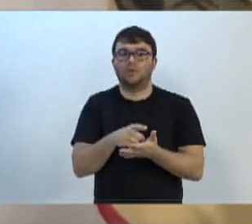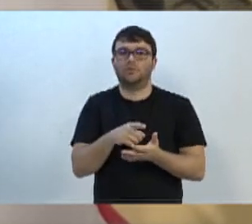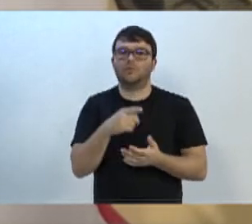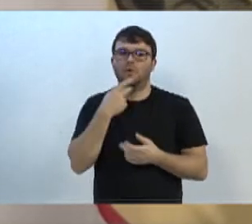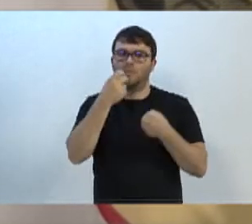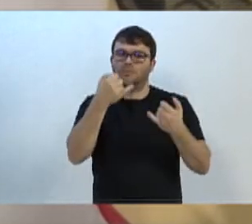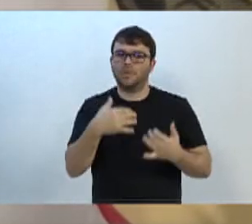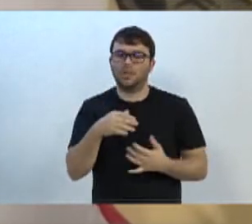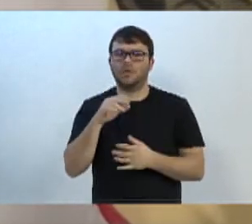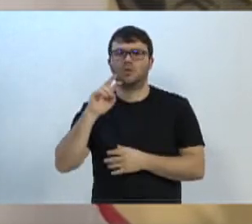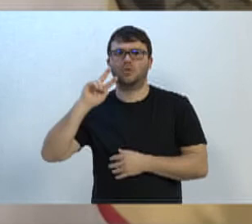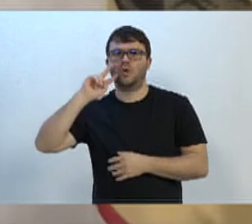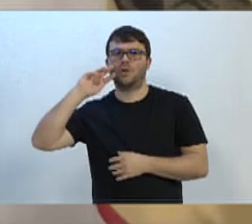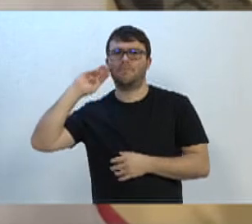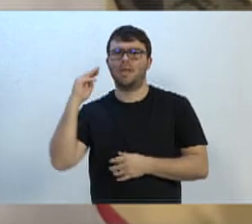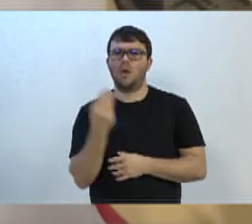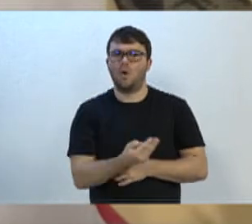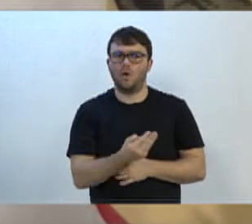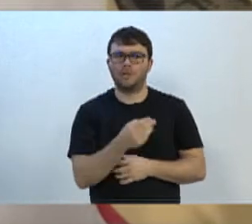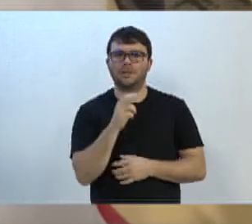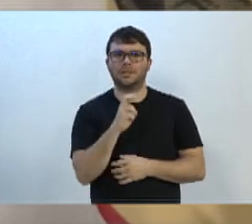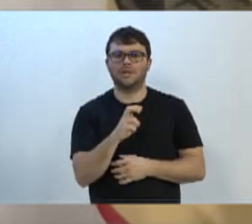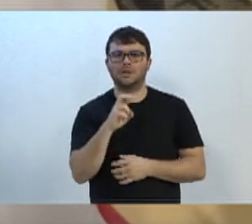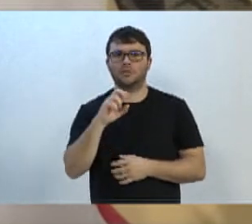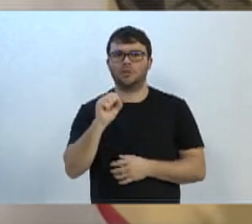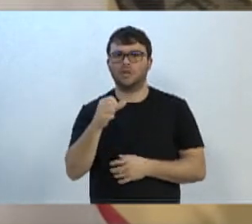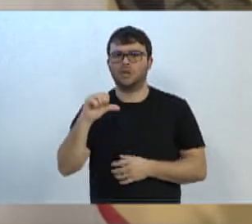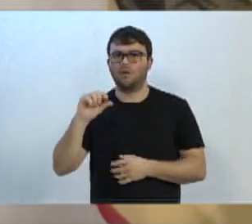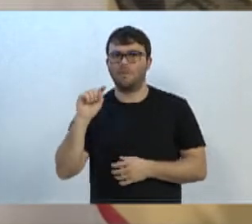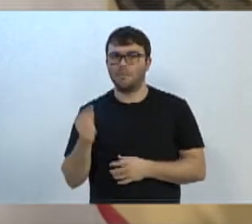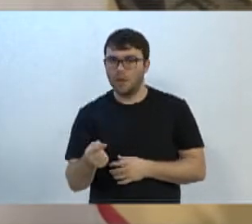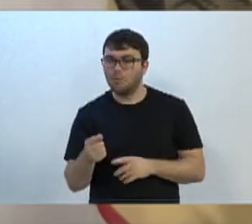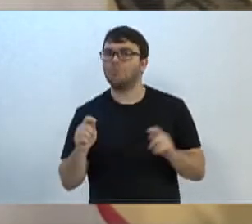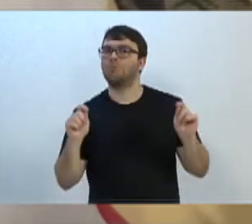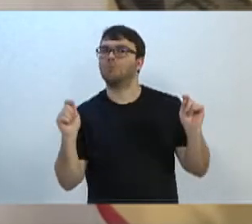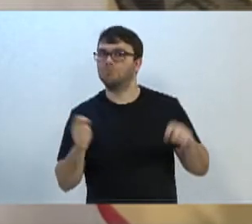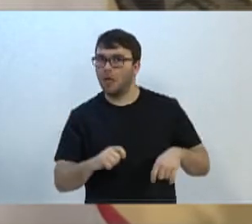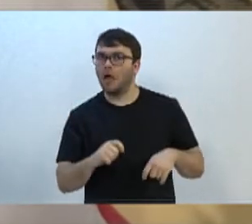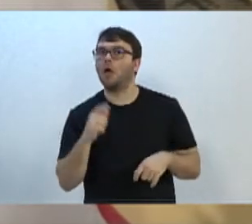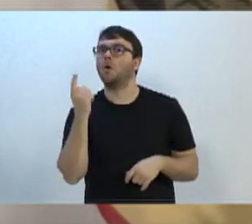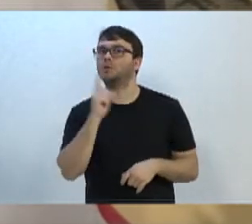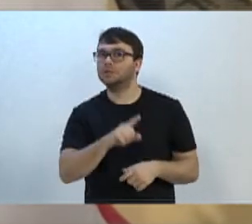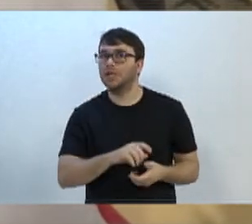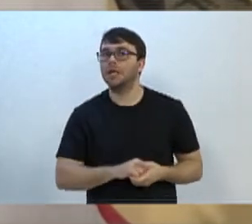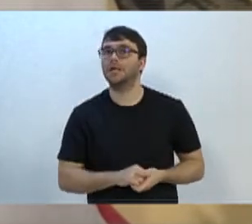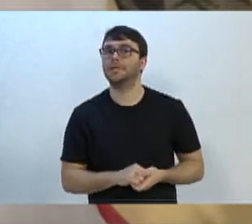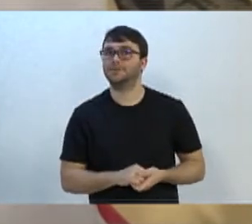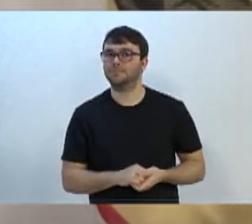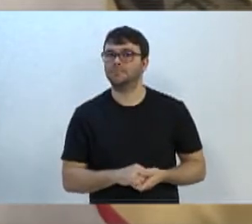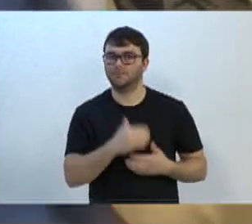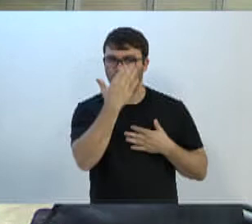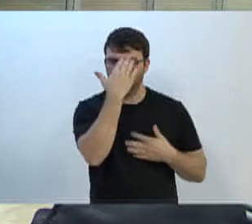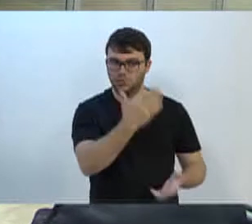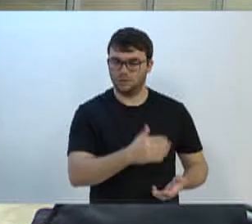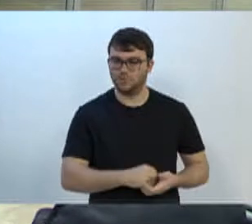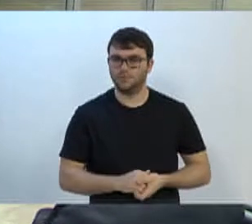milhões 289.552 eu acho que dá para fazer muito obrigado